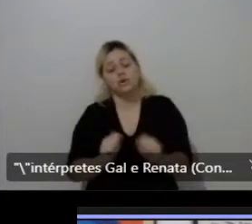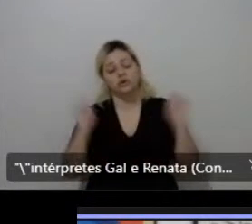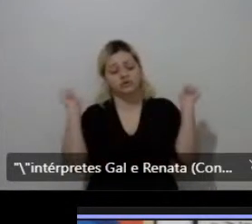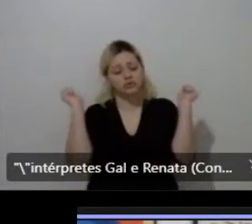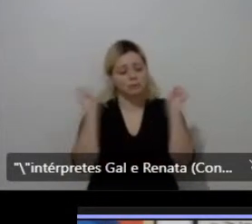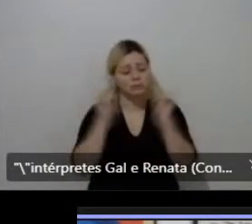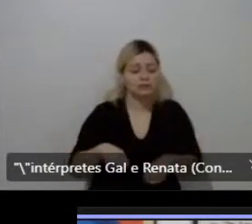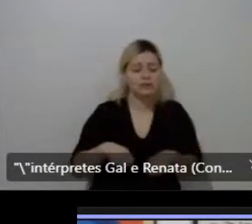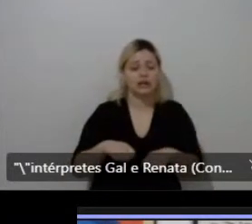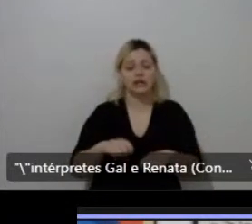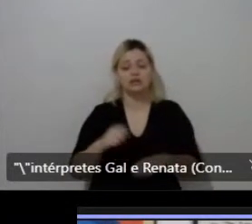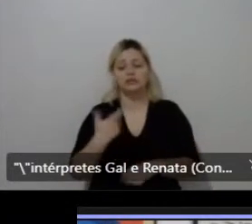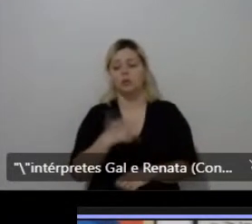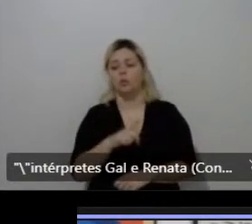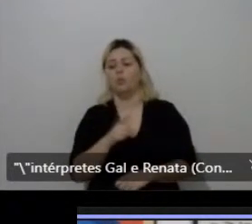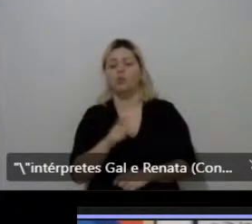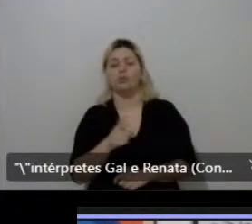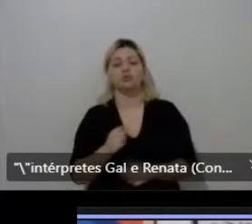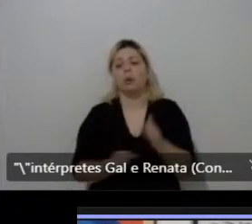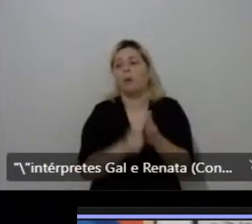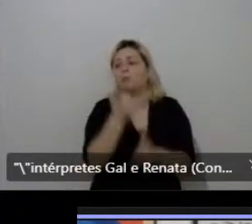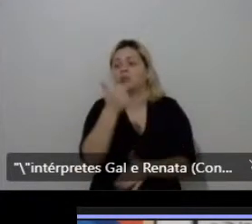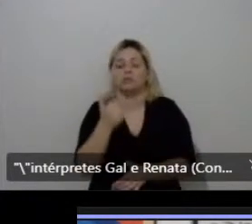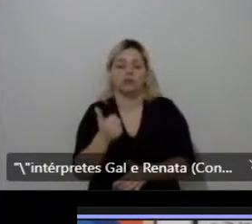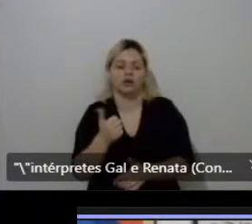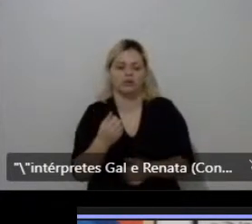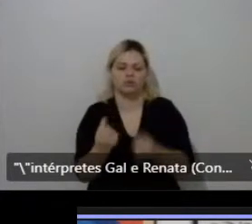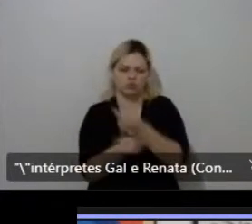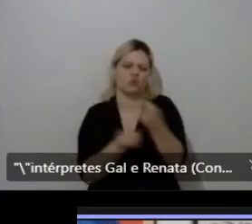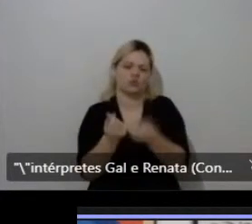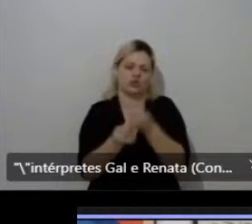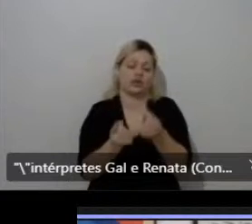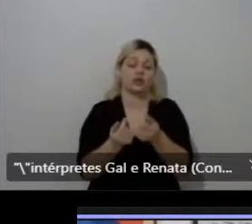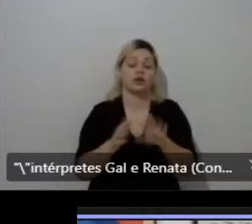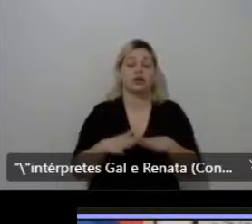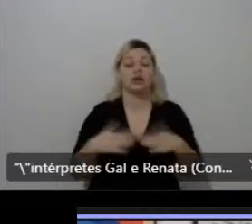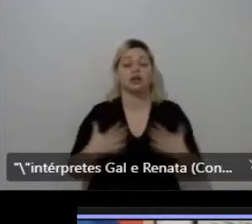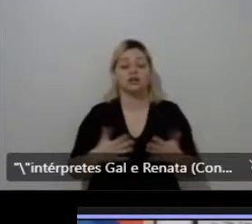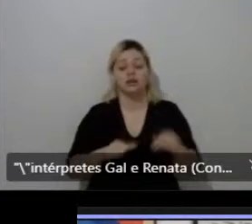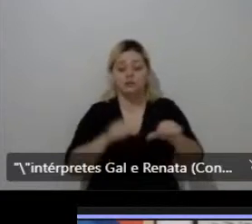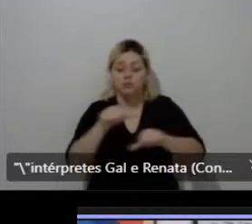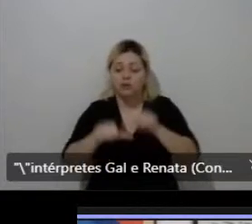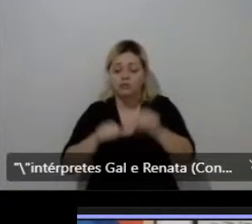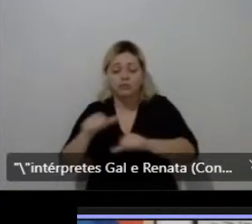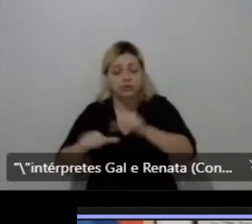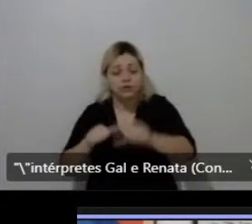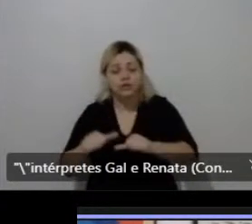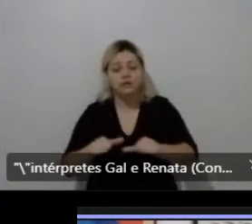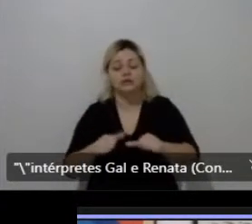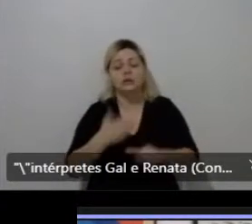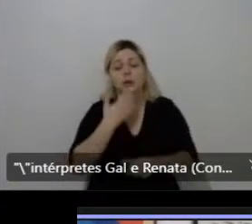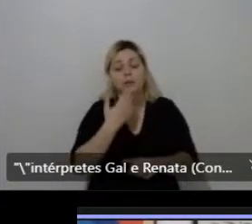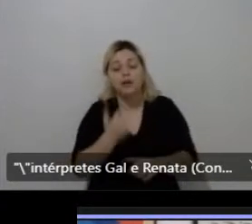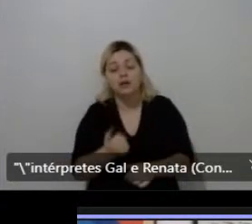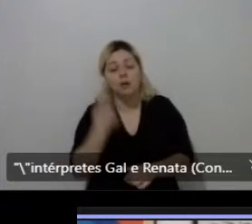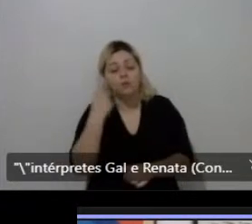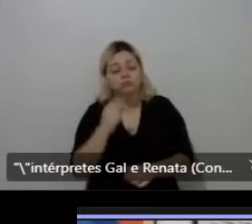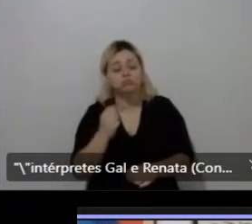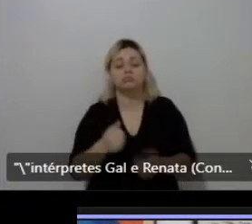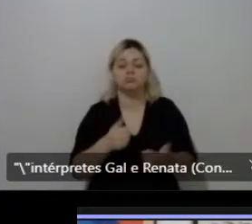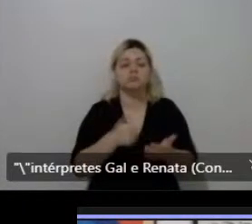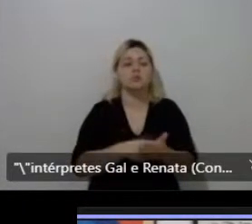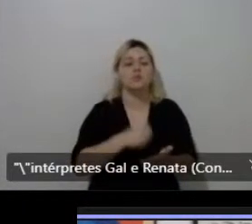não tem como prioridade aí a acumulação, o lucro, né? Então, uma mudança de formas de ação instrumental para ações